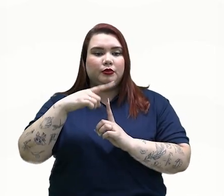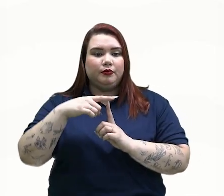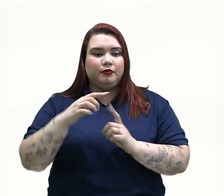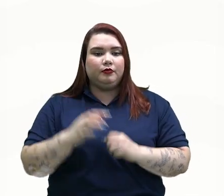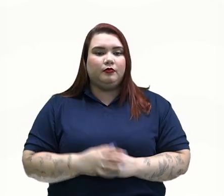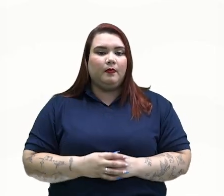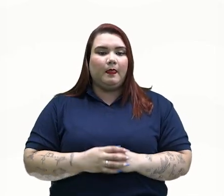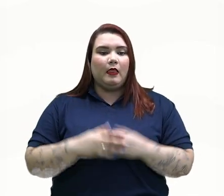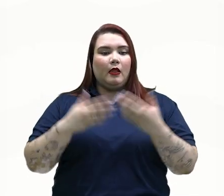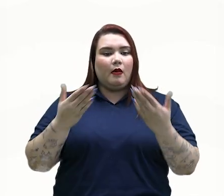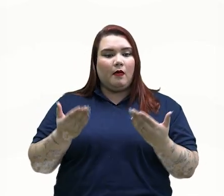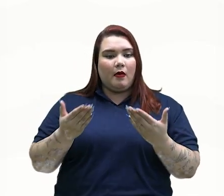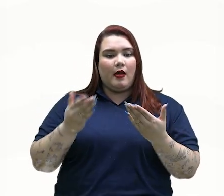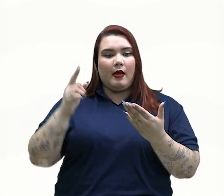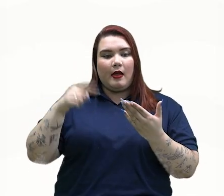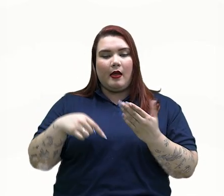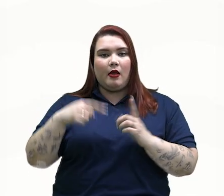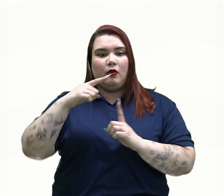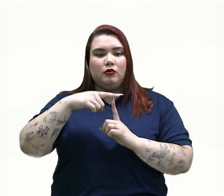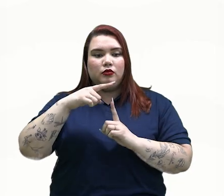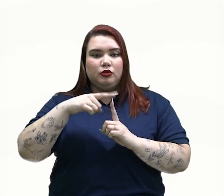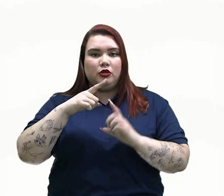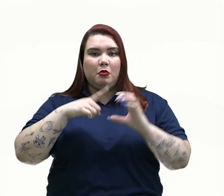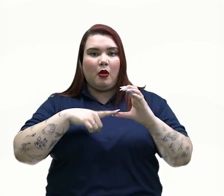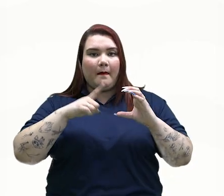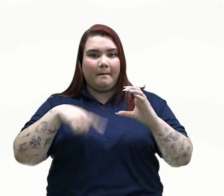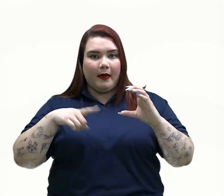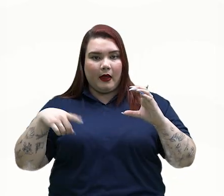Aberta ou fechada? Ela é uma cadeia aberta, né?